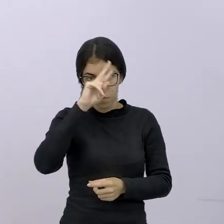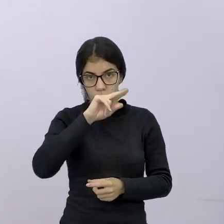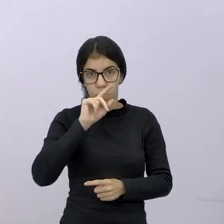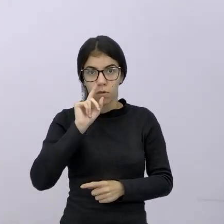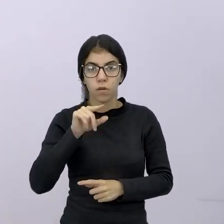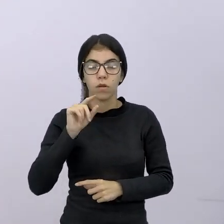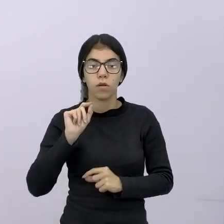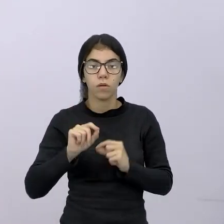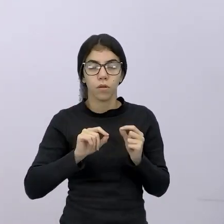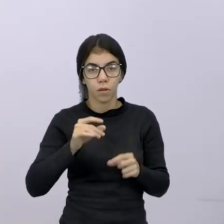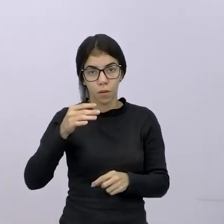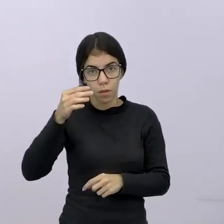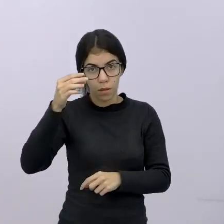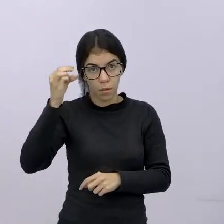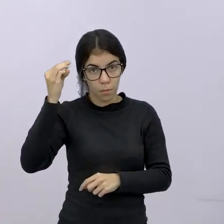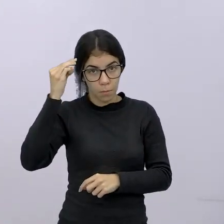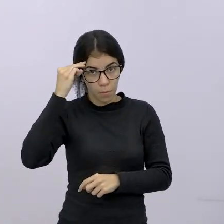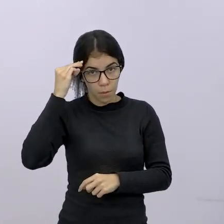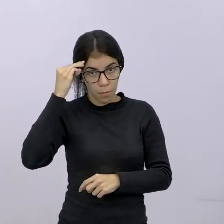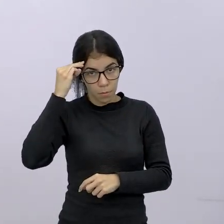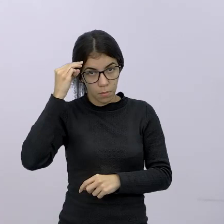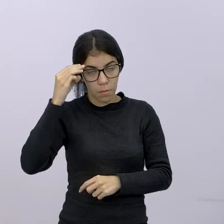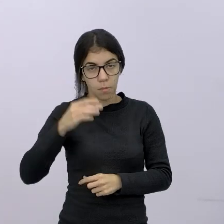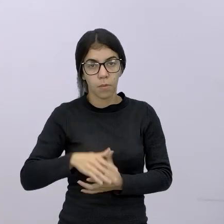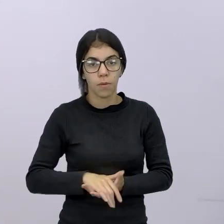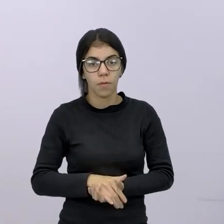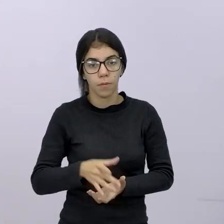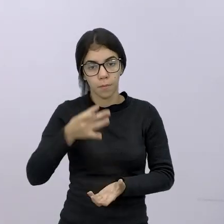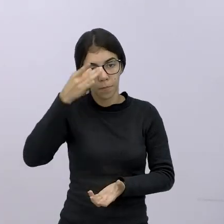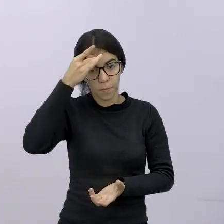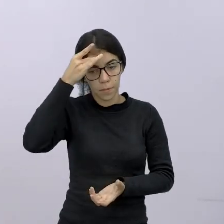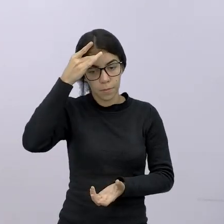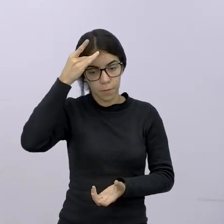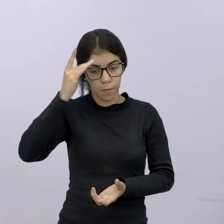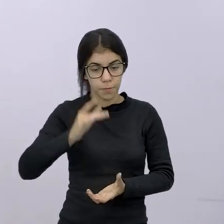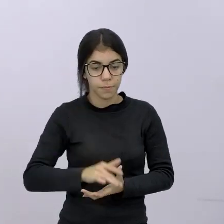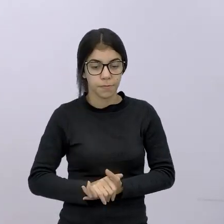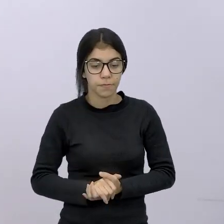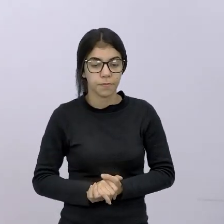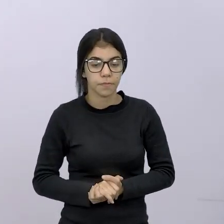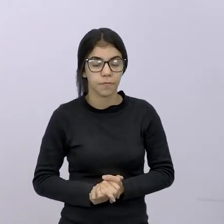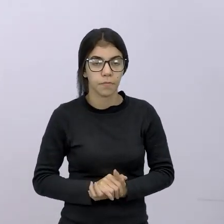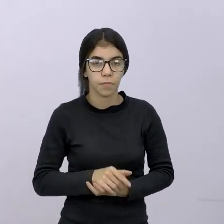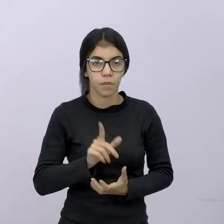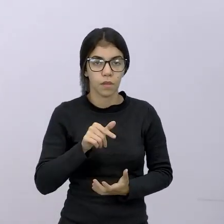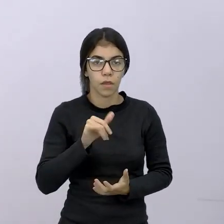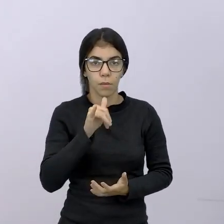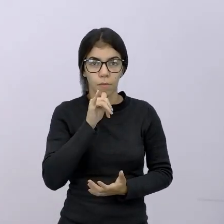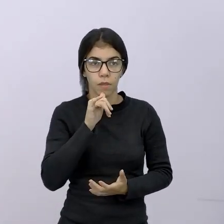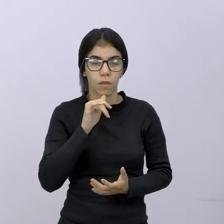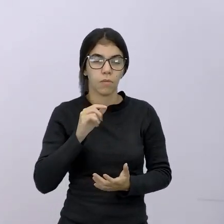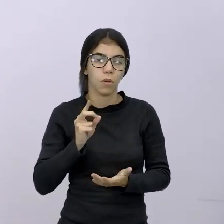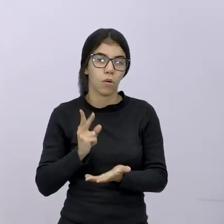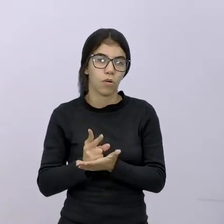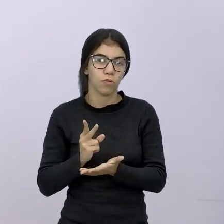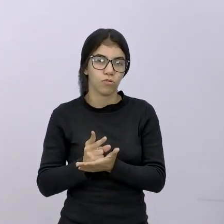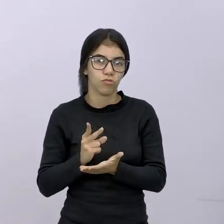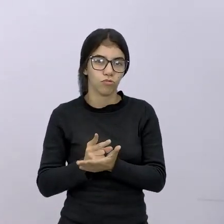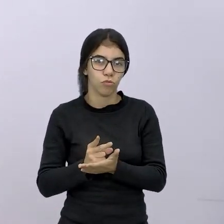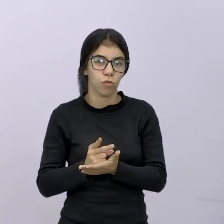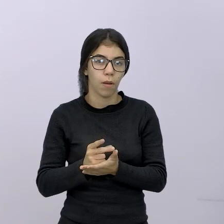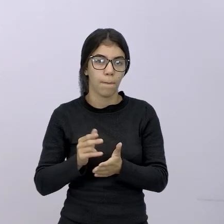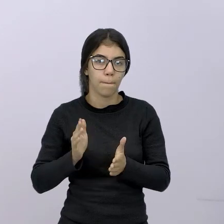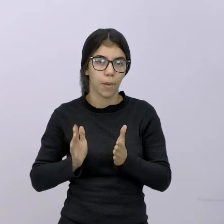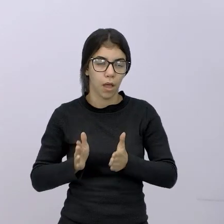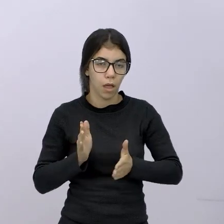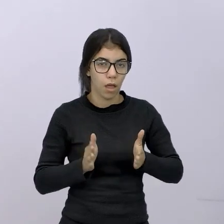da memória. Então, algo é verdadeiro na medida em que esse algo ele perdura no tempo e é